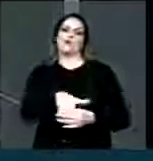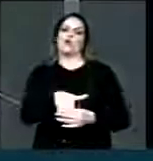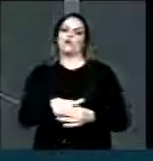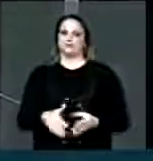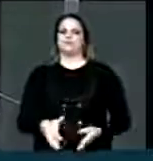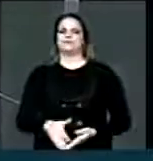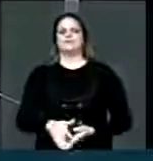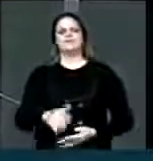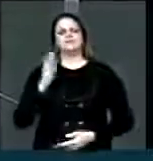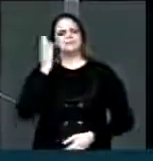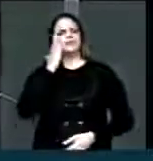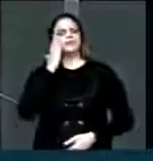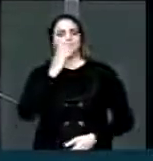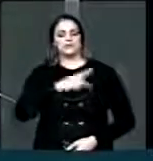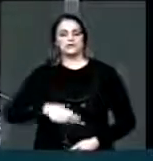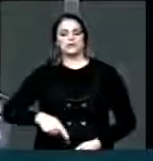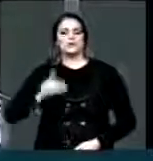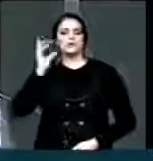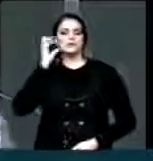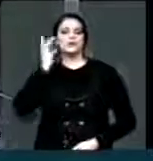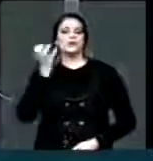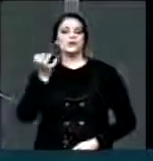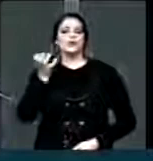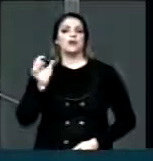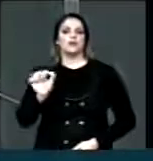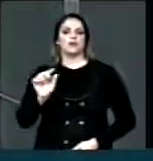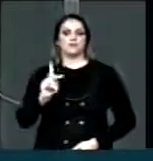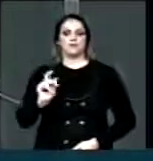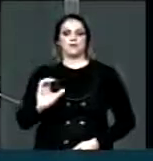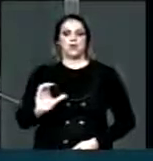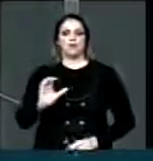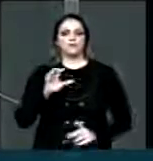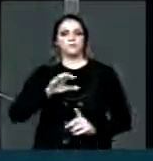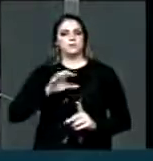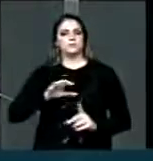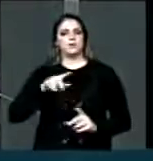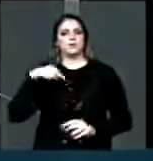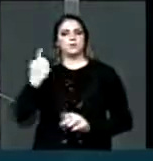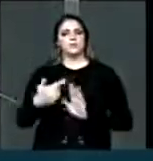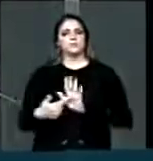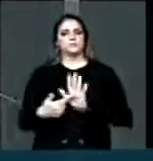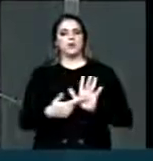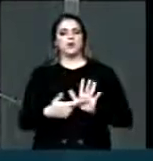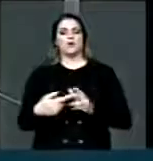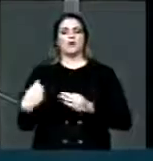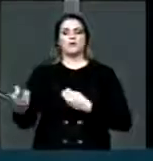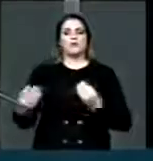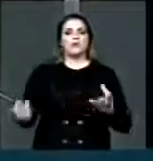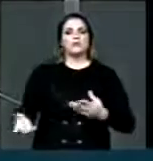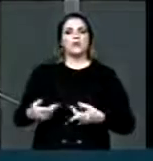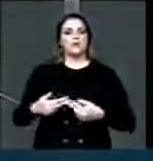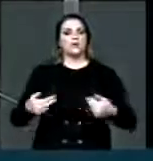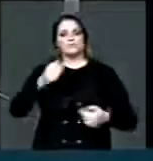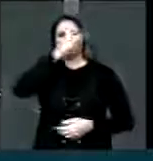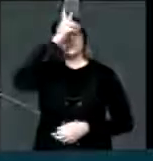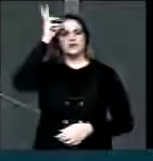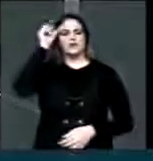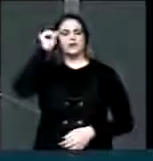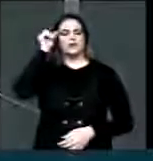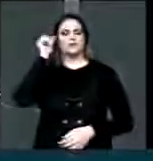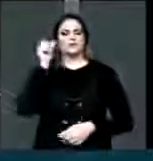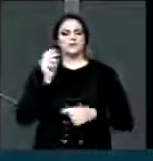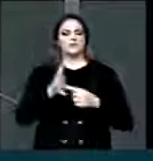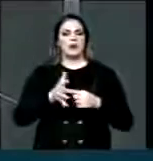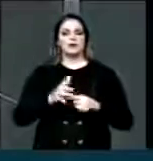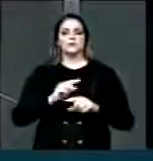Dilma quer, obviamente, com o PAC, levar máquinas para os prefeitos, que recebem uma